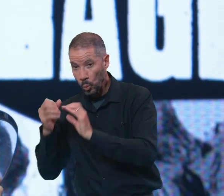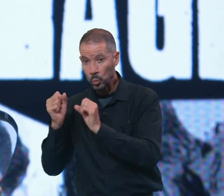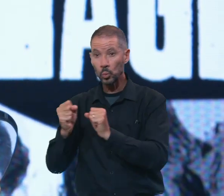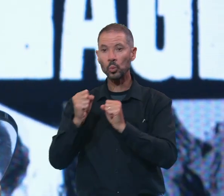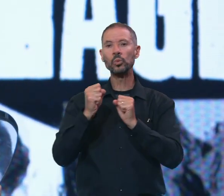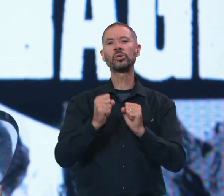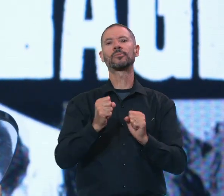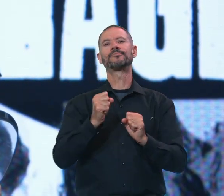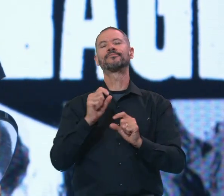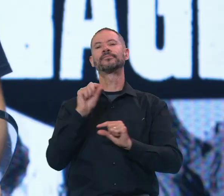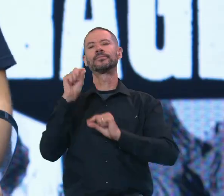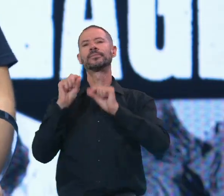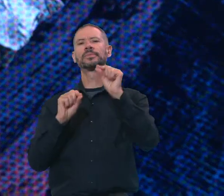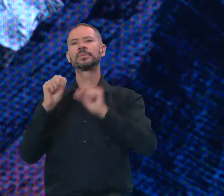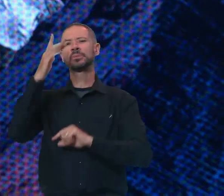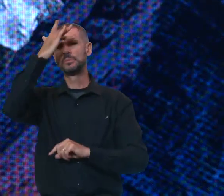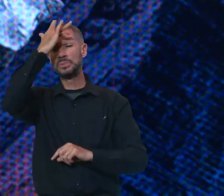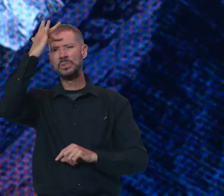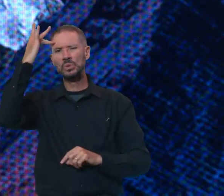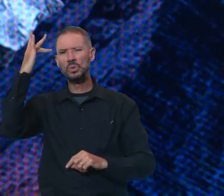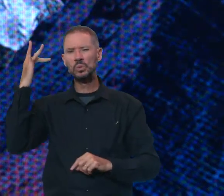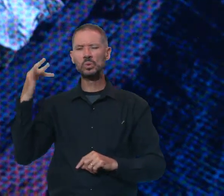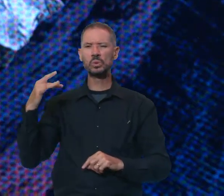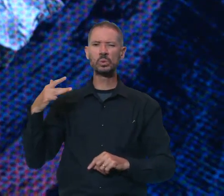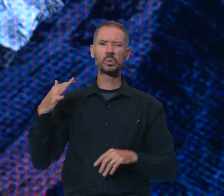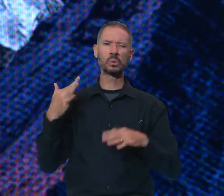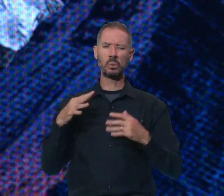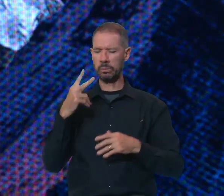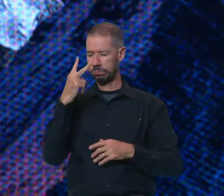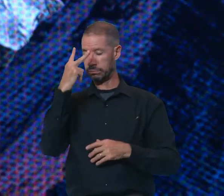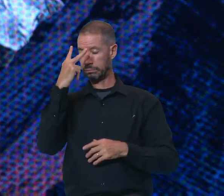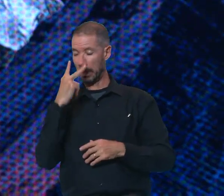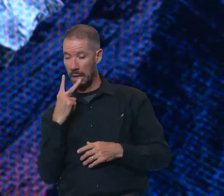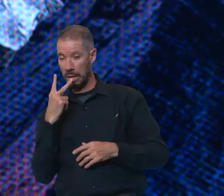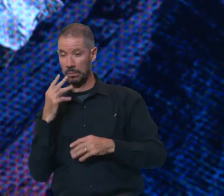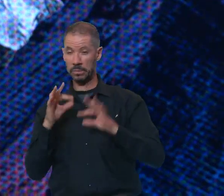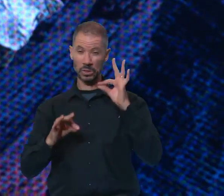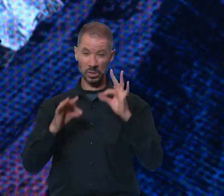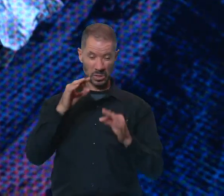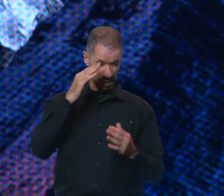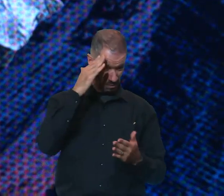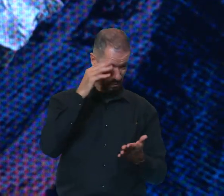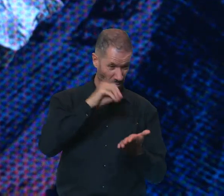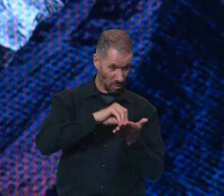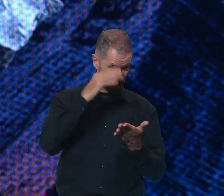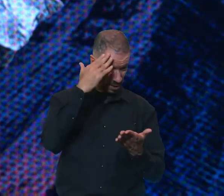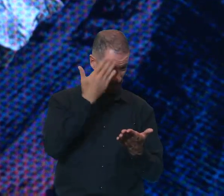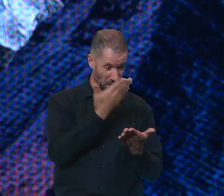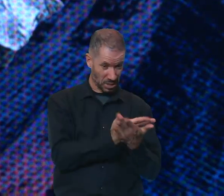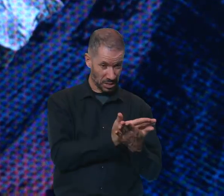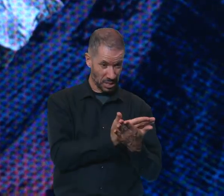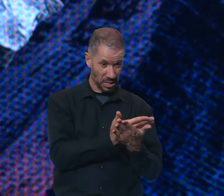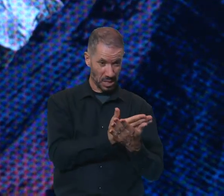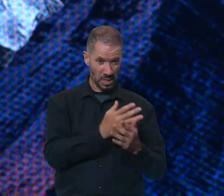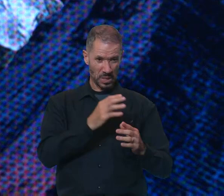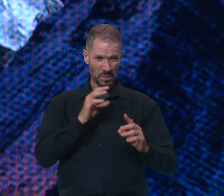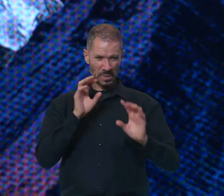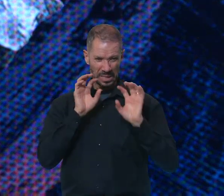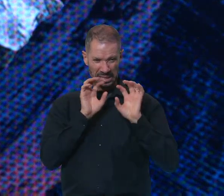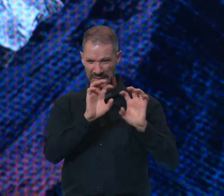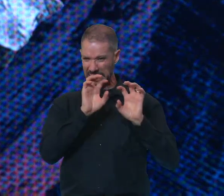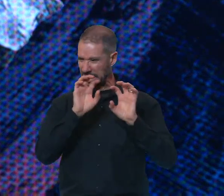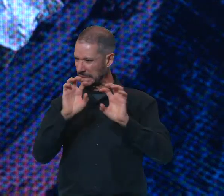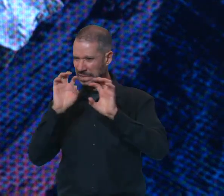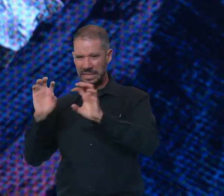grande questão é que quando alguém está tão machucado e cego pelas injustiças que acredita, ele começa a atacar as pessoas à